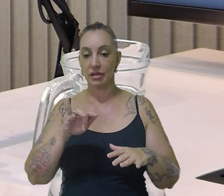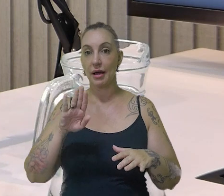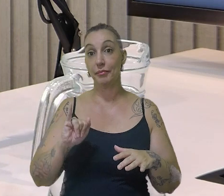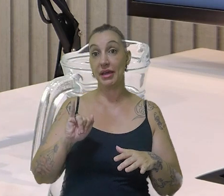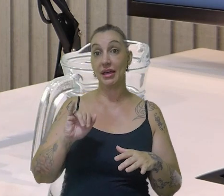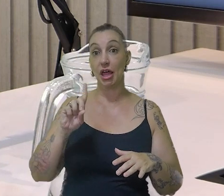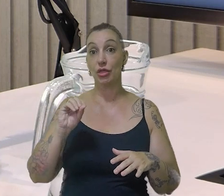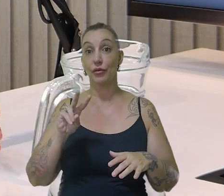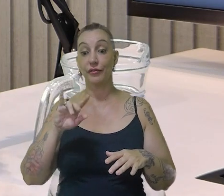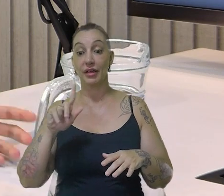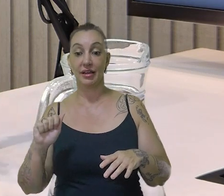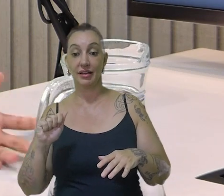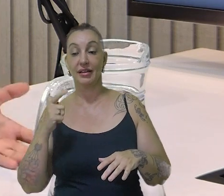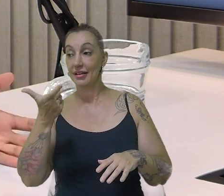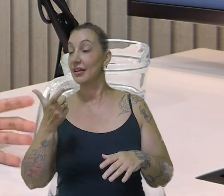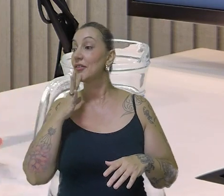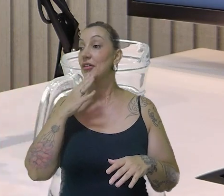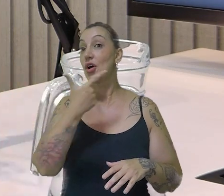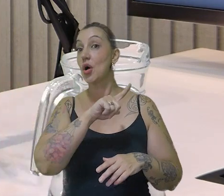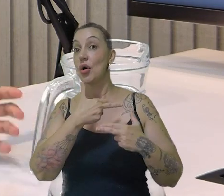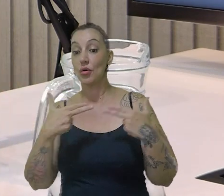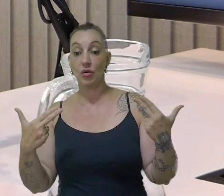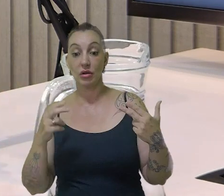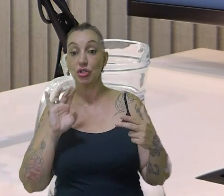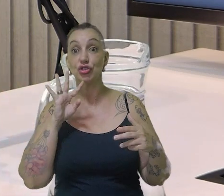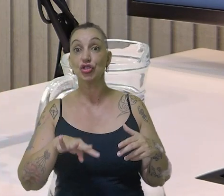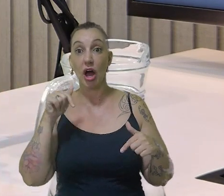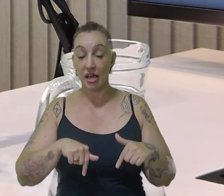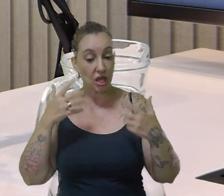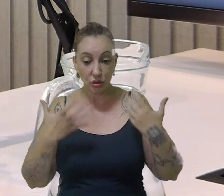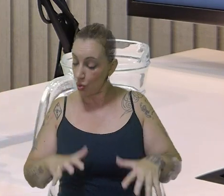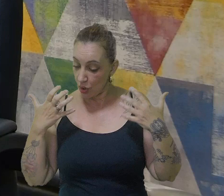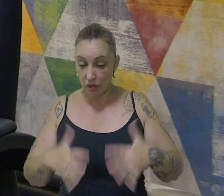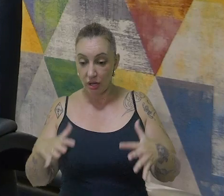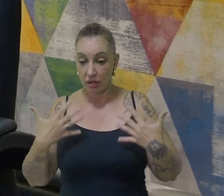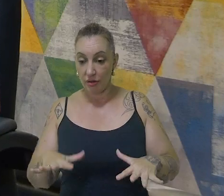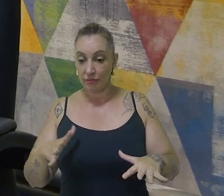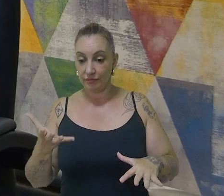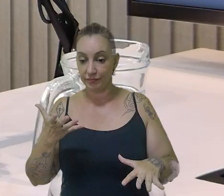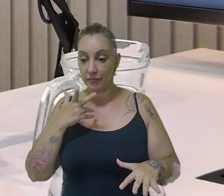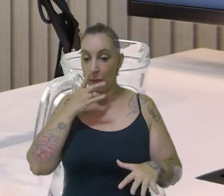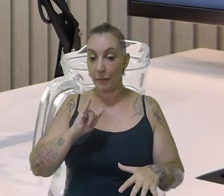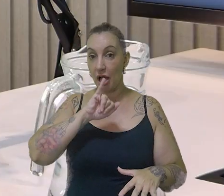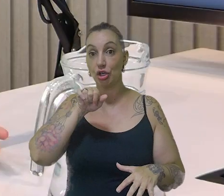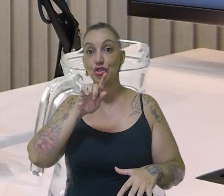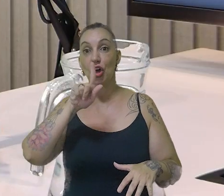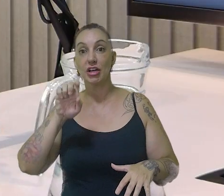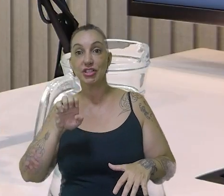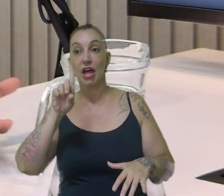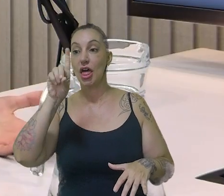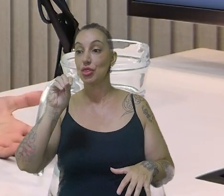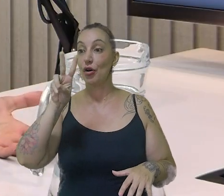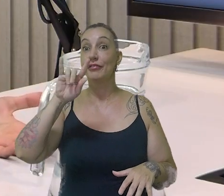viga eu quero ficar conhecida como outras coisas eu não quero ficar só aqui e ser tipo porque é isso meu pai é o Jorge do viga